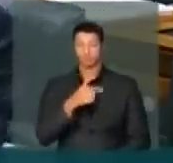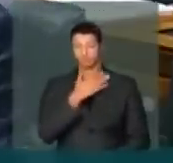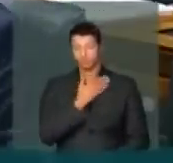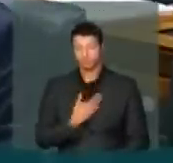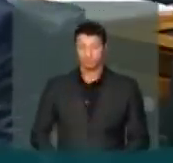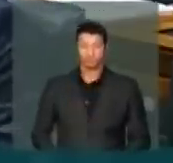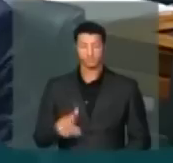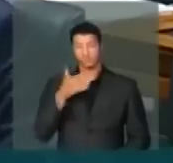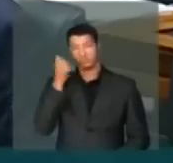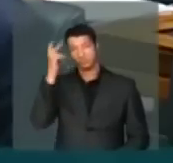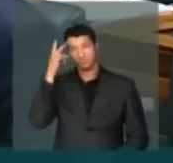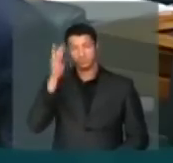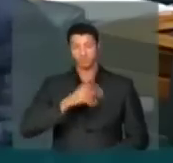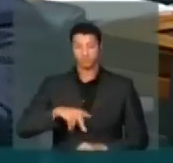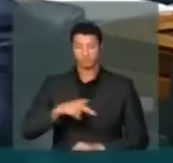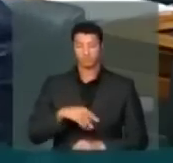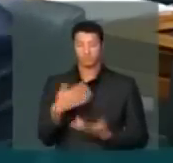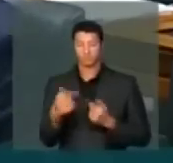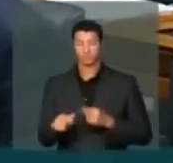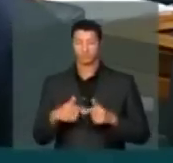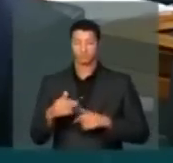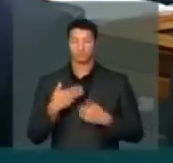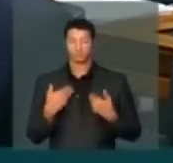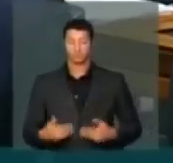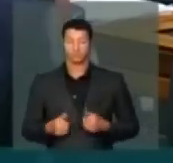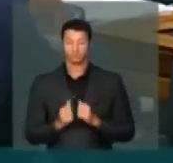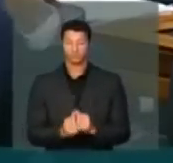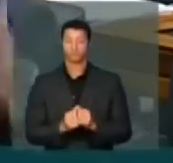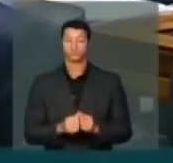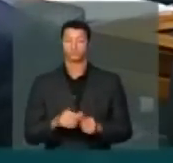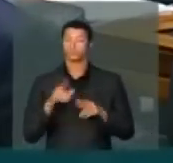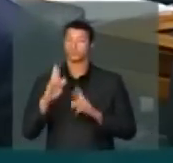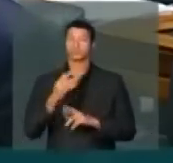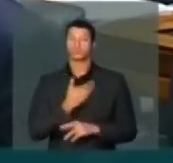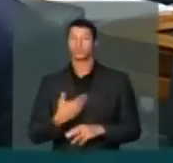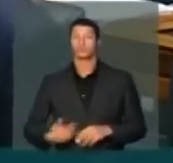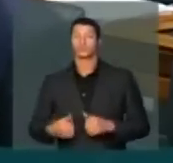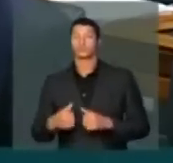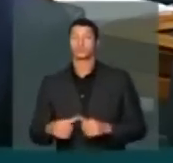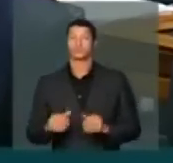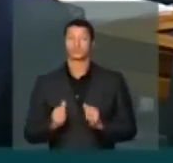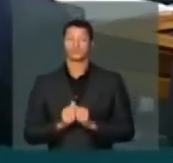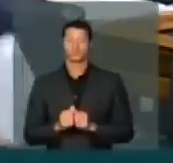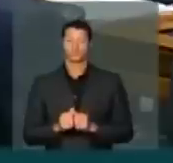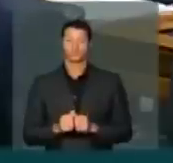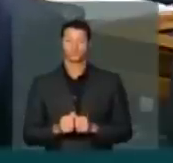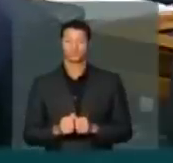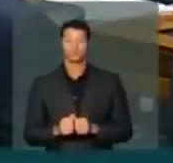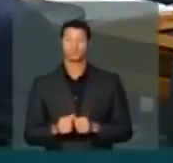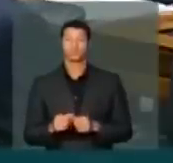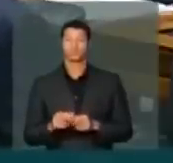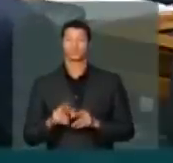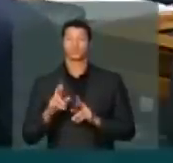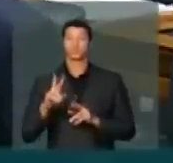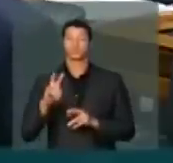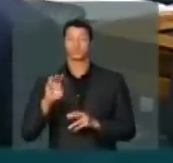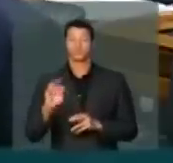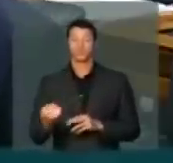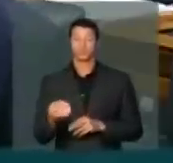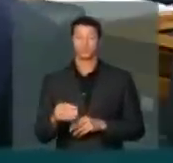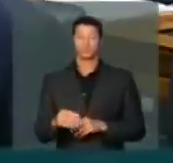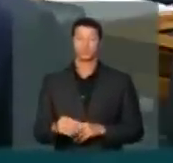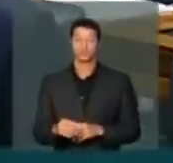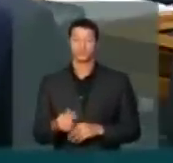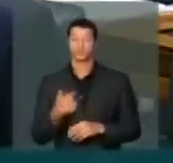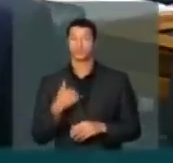é melhor para o país, vamos aprovar. O ministro estava presente, o líder do governo estava de acordo, e eu sou brindado com um veto dessa